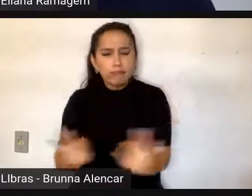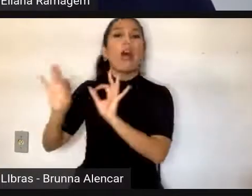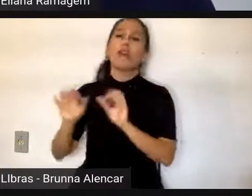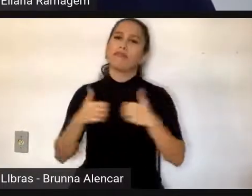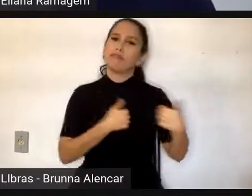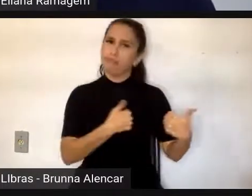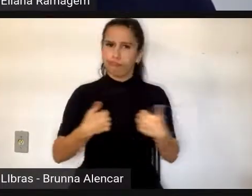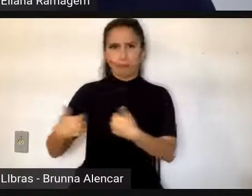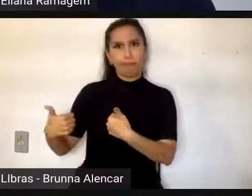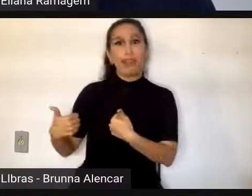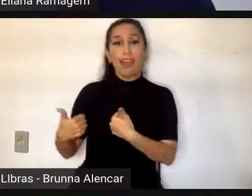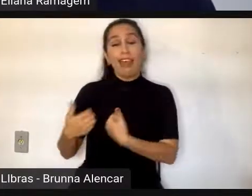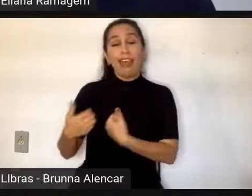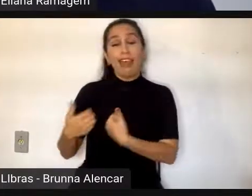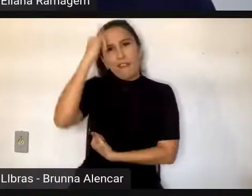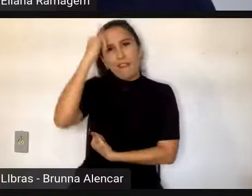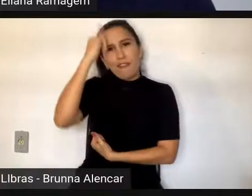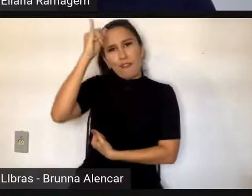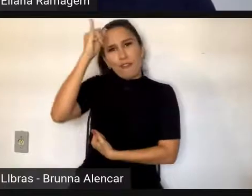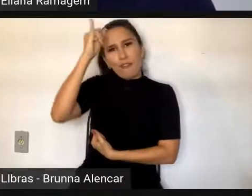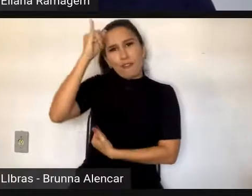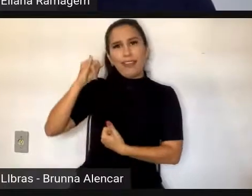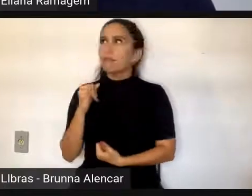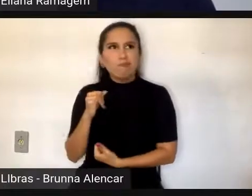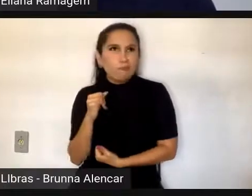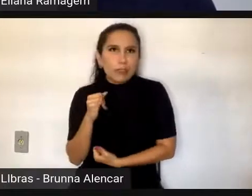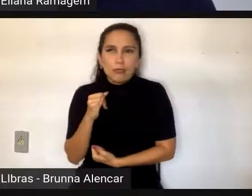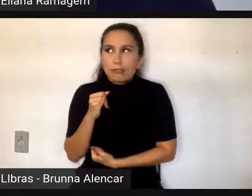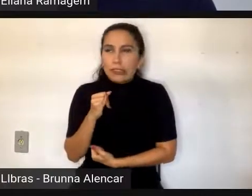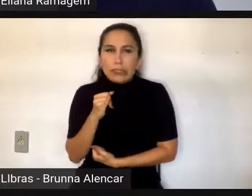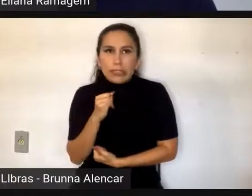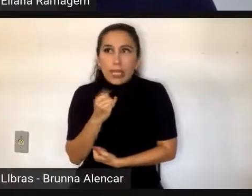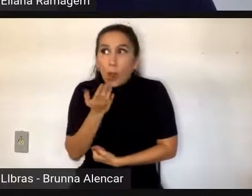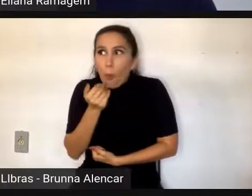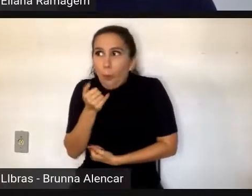no nosso dia a dia.